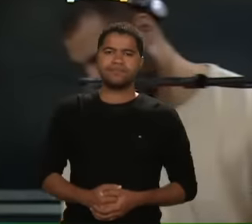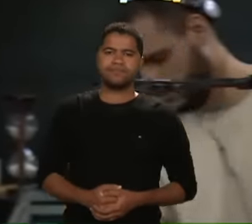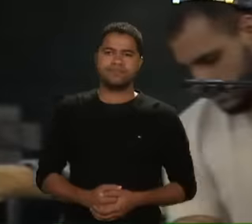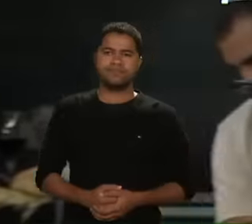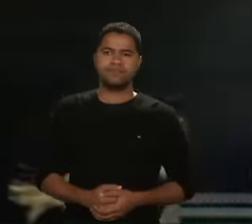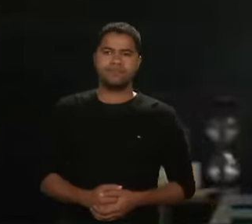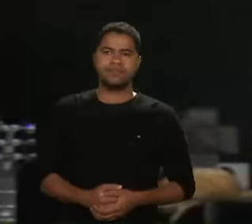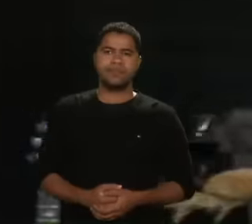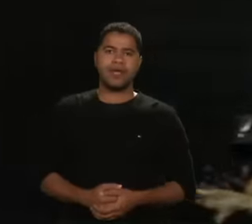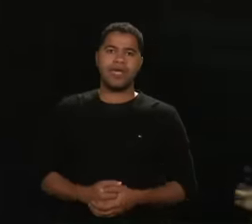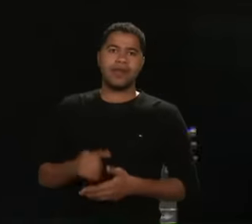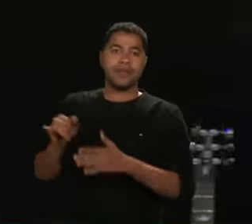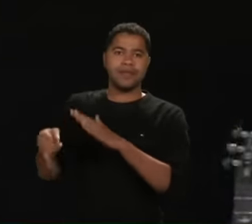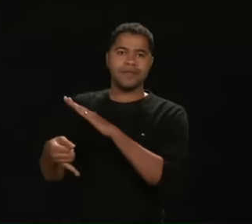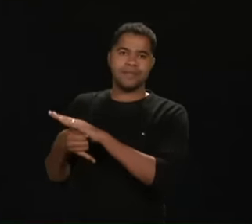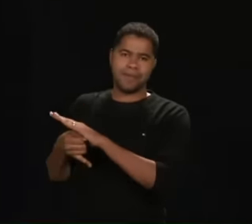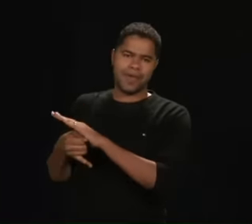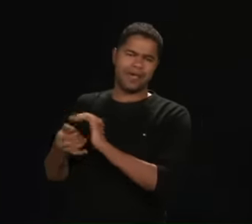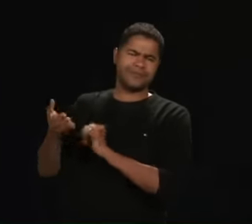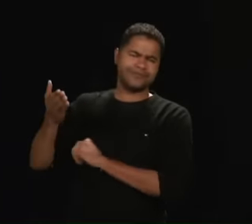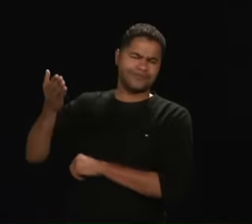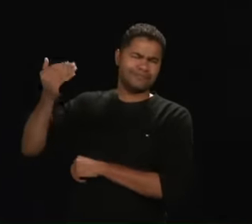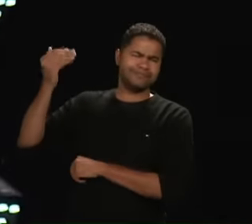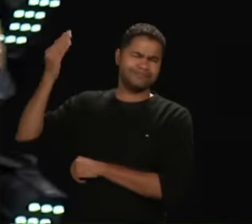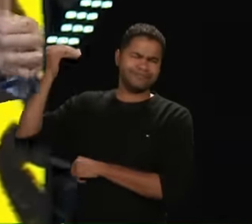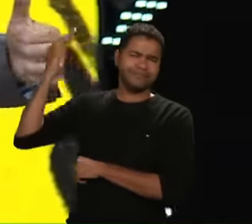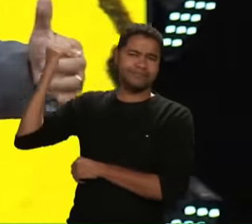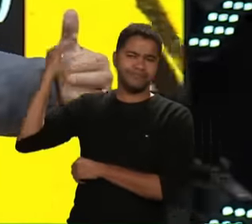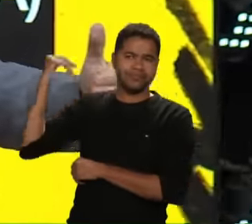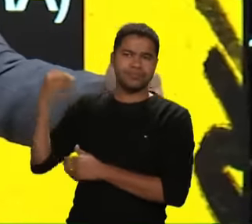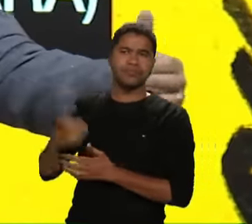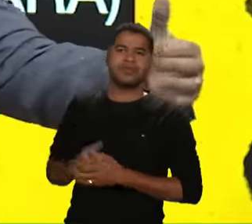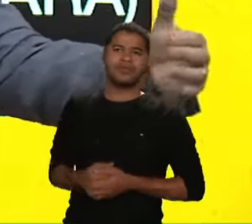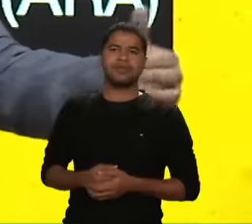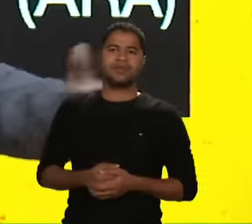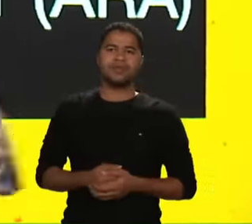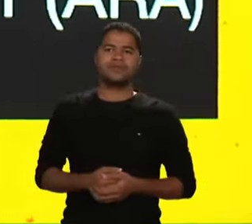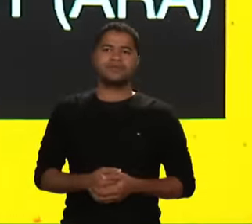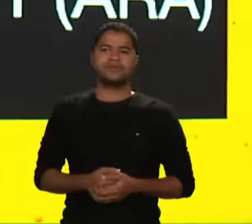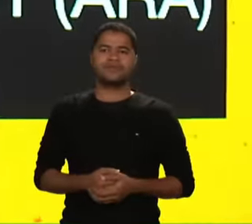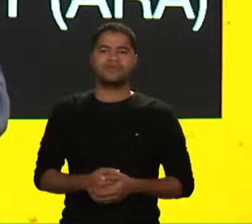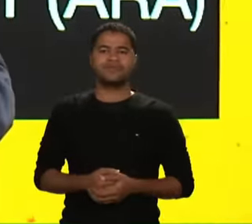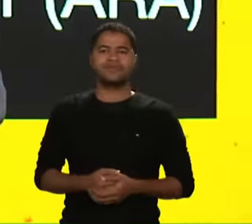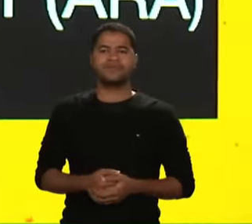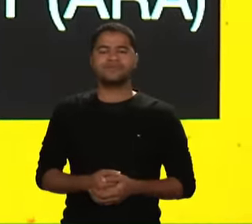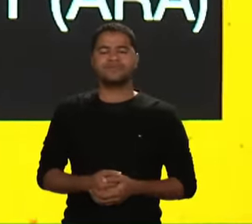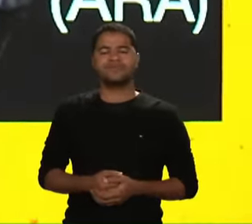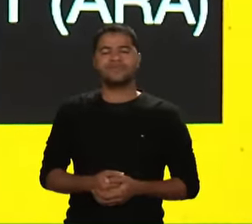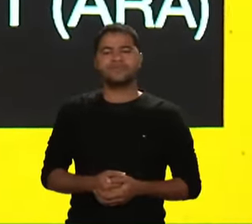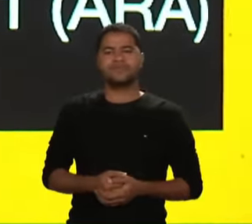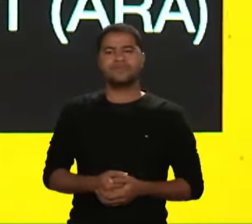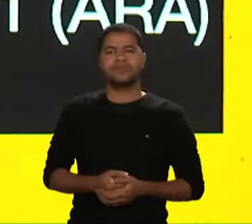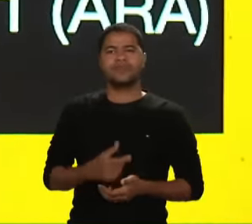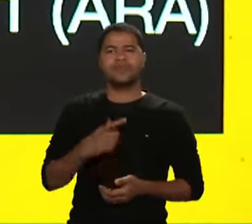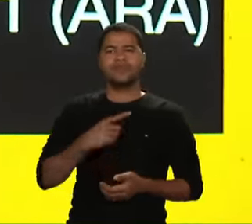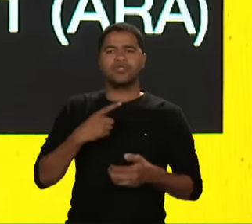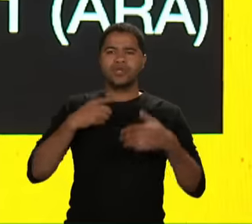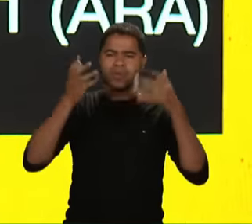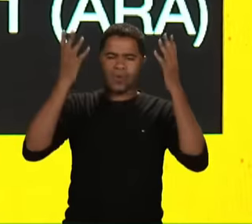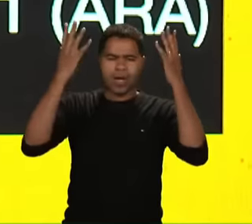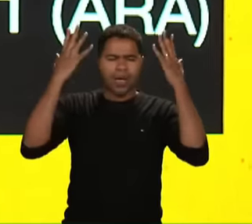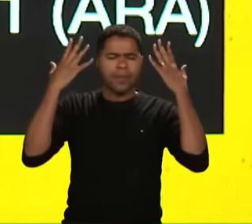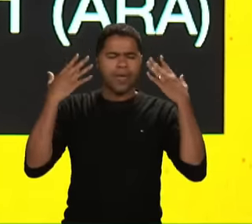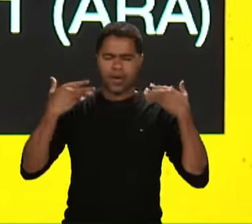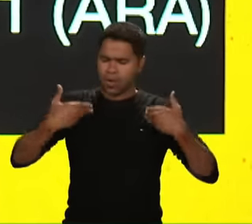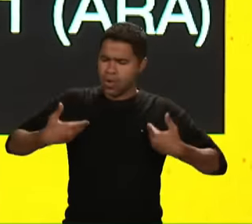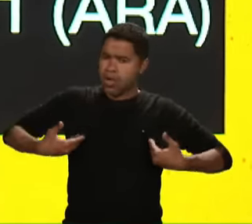era lá embaixo ainda, bem no primeiro banco, sentou uma moça muito bonita, linda, um cabelo tão